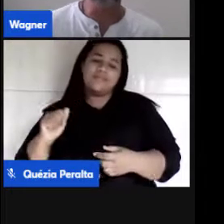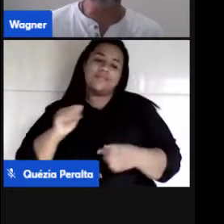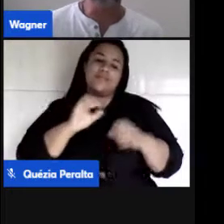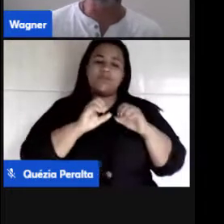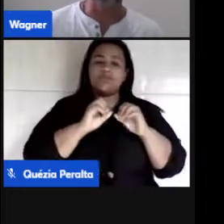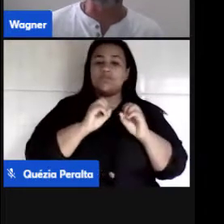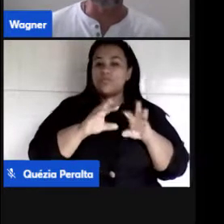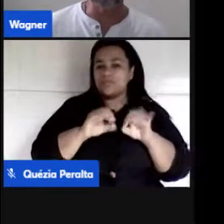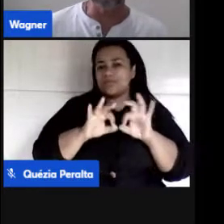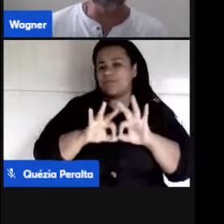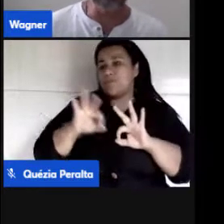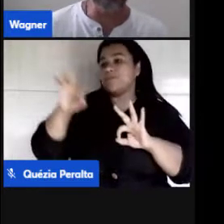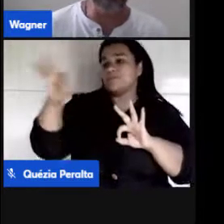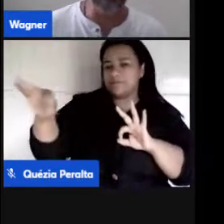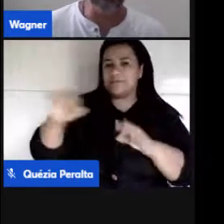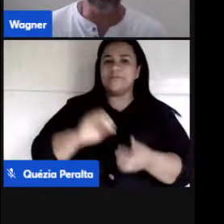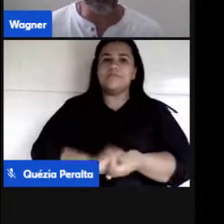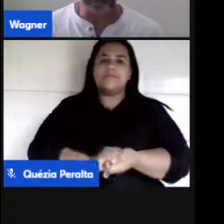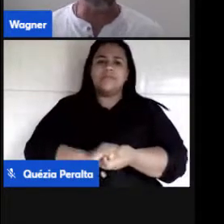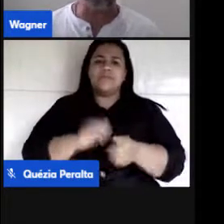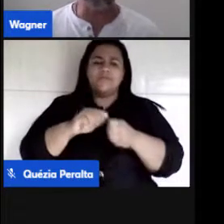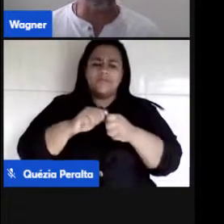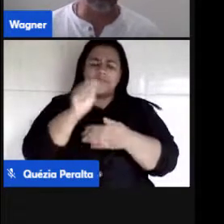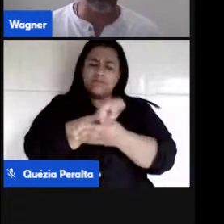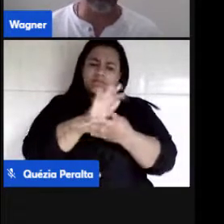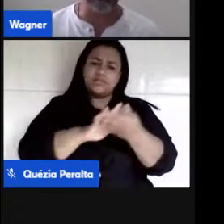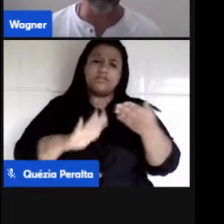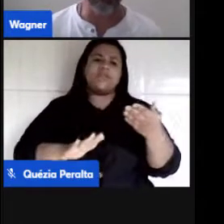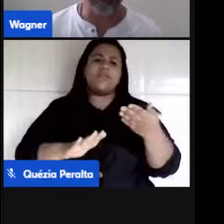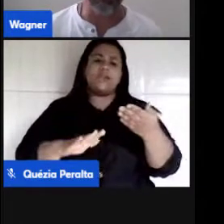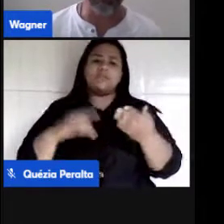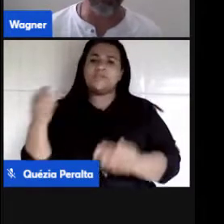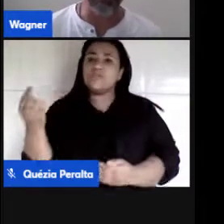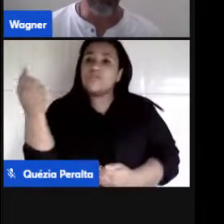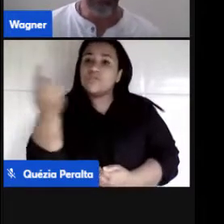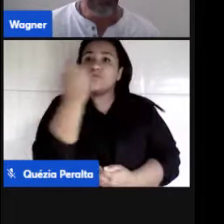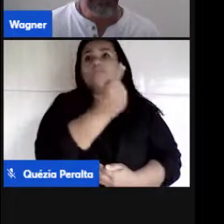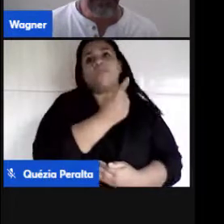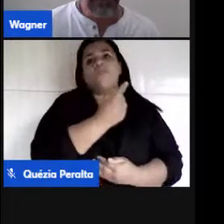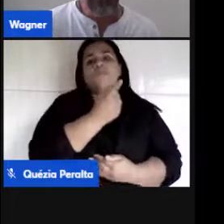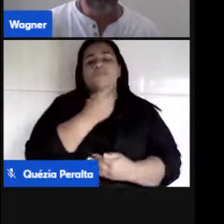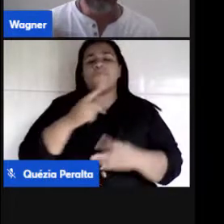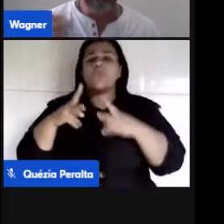Realizar as atividades propostas de maneira individualizada. Como a professora Elisângela disse,